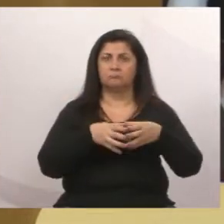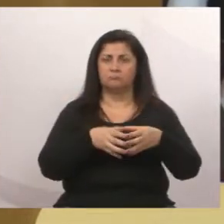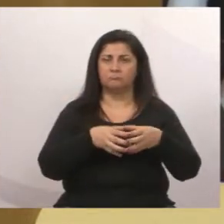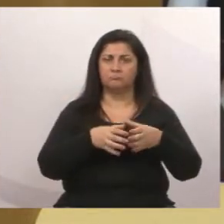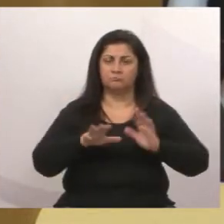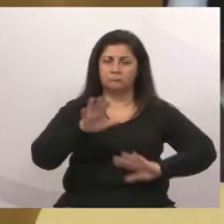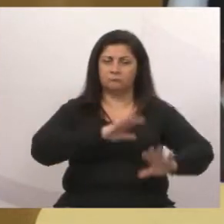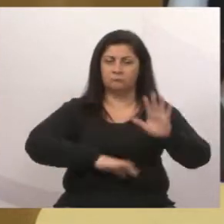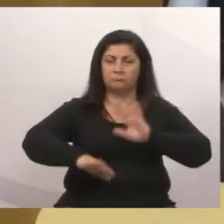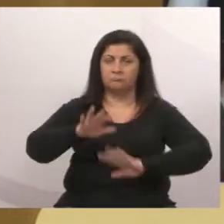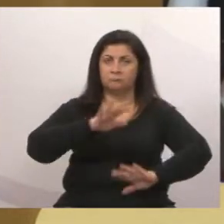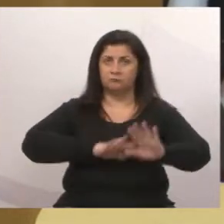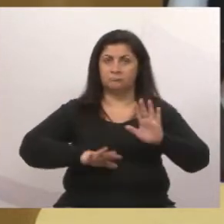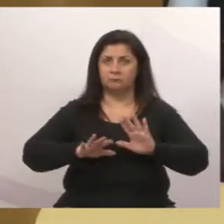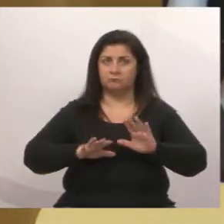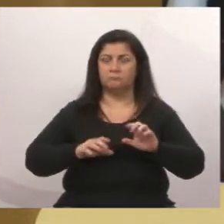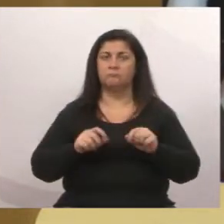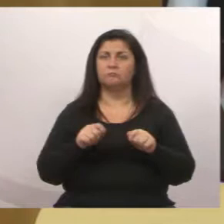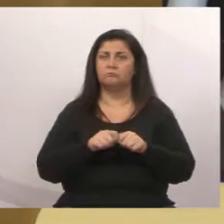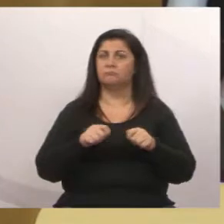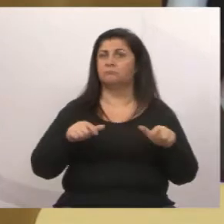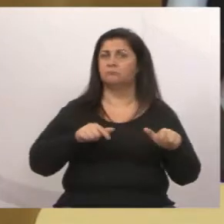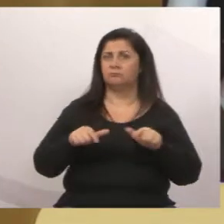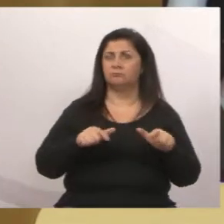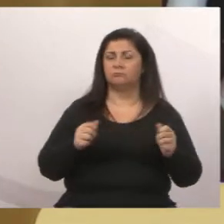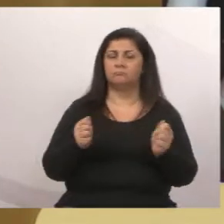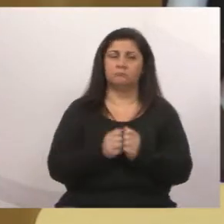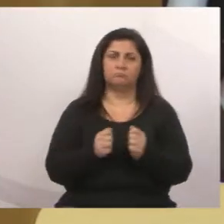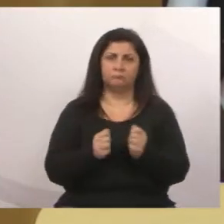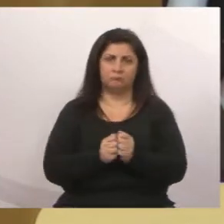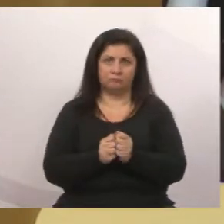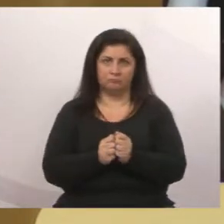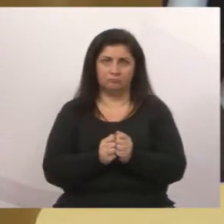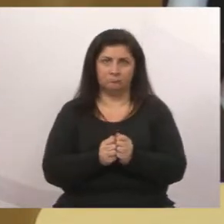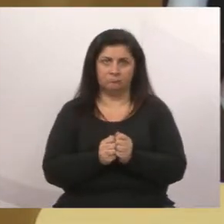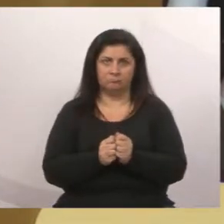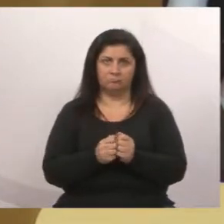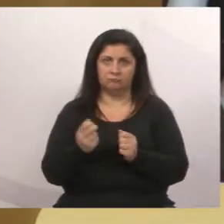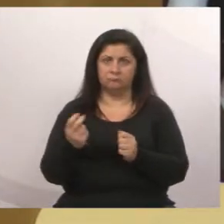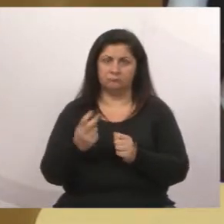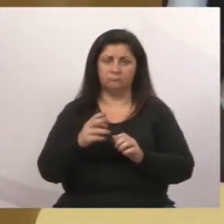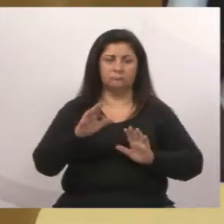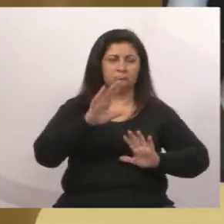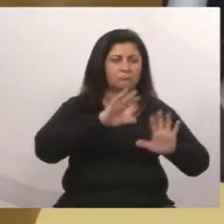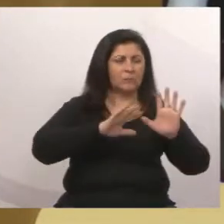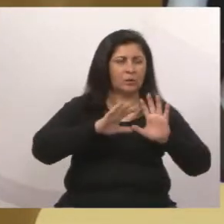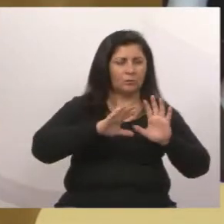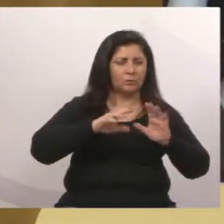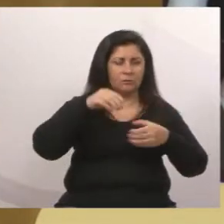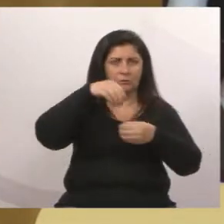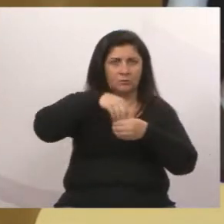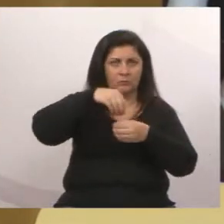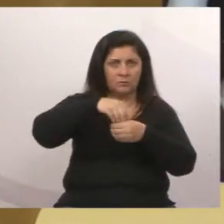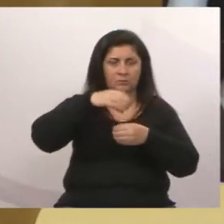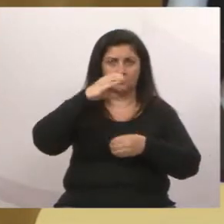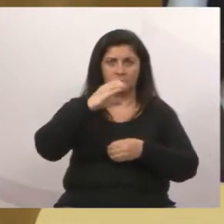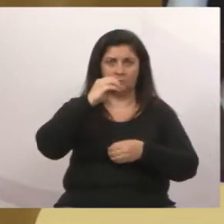Legislativo exercerá suas atribuições concomitantemente com as dos controlador interno,